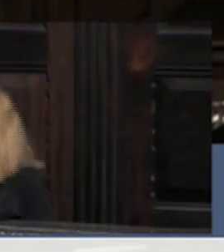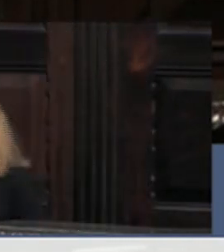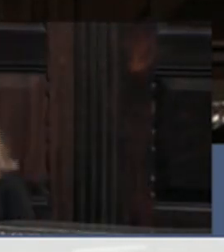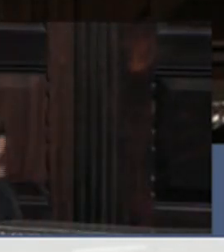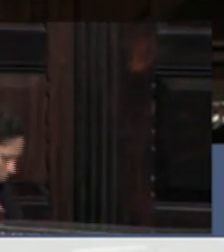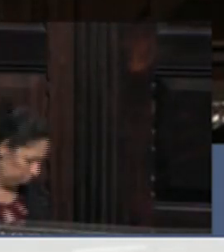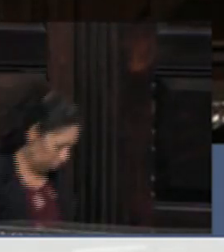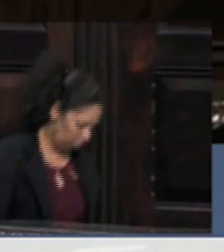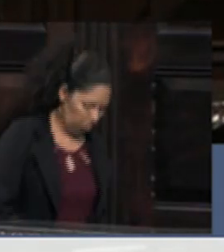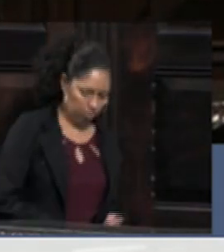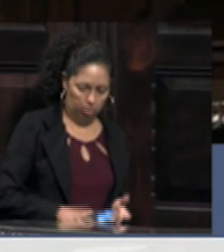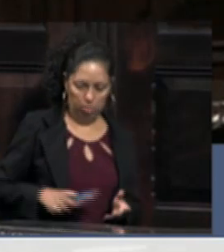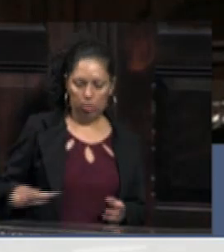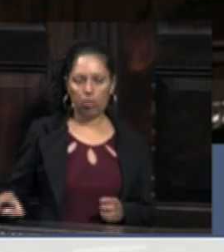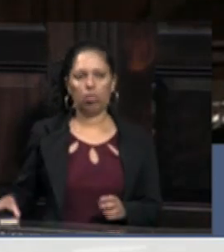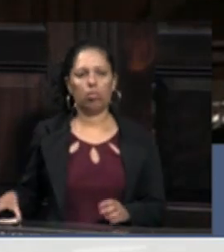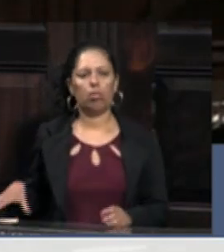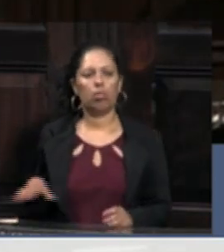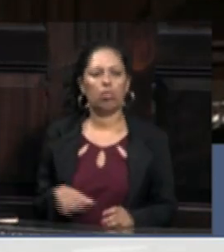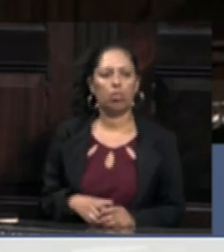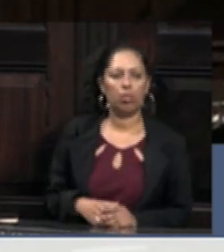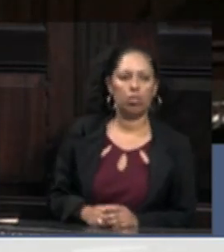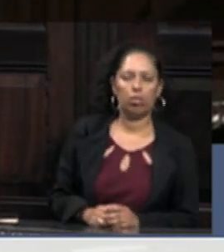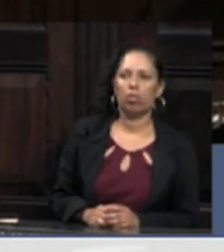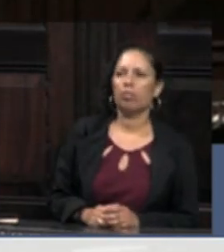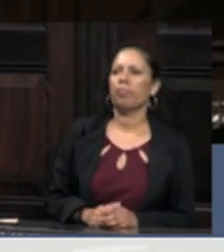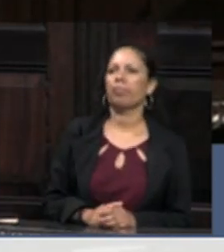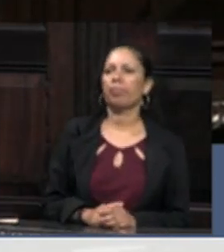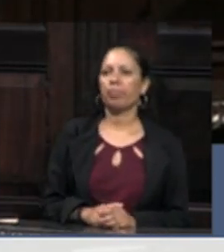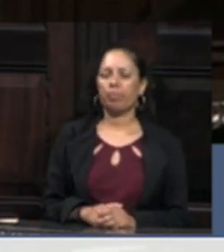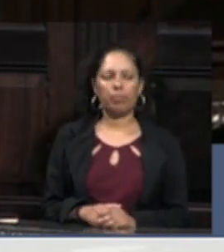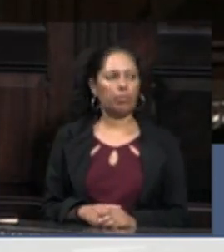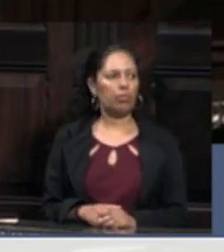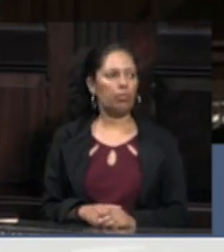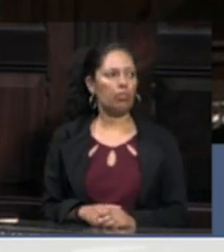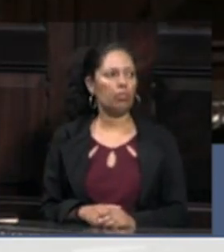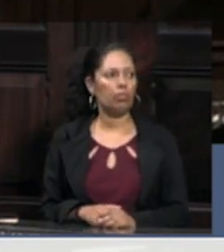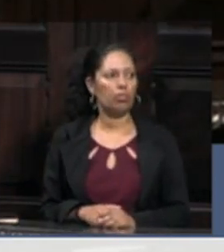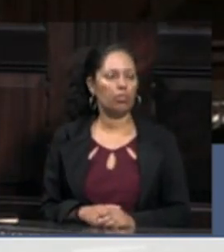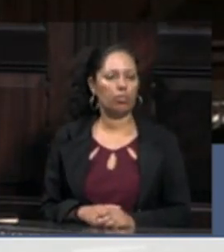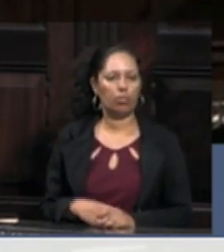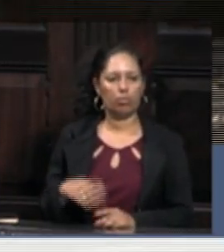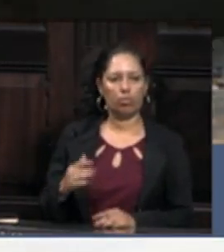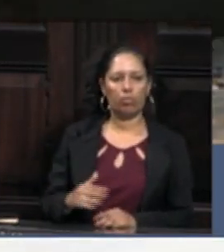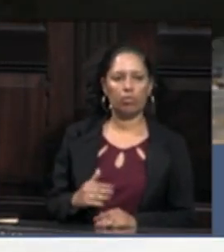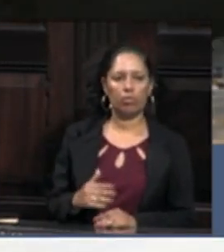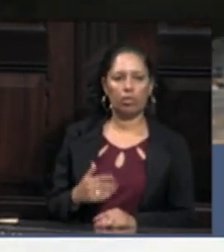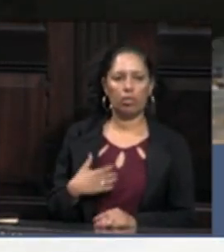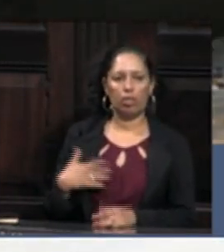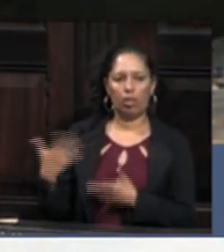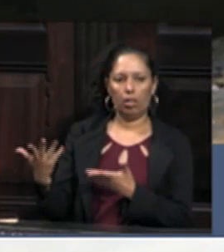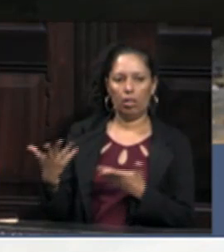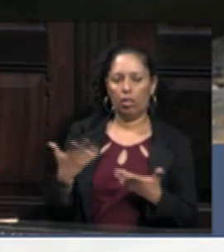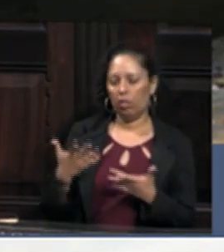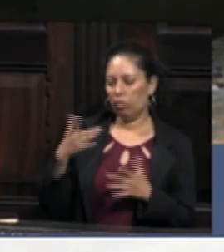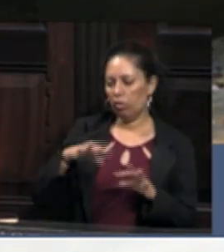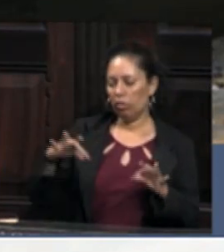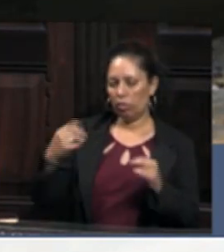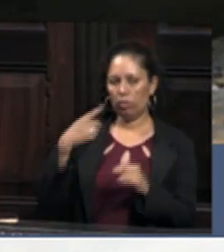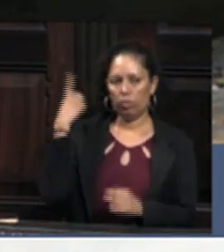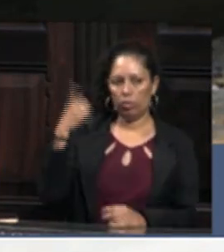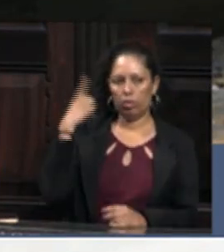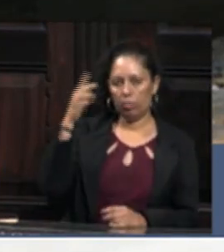pronunciamento de Vossa Excelência. Deputado federal tem essa prerrogativa. O senhor tem Somente patente superior. A convidar todos os parlamentares